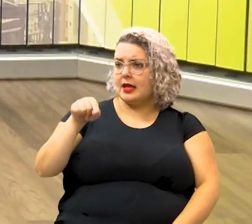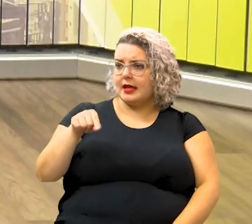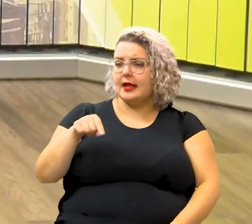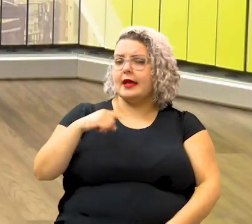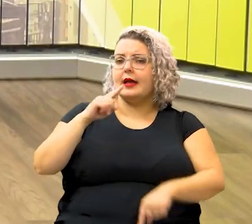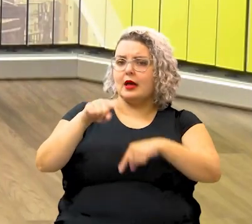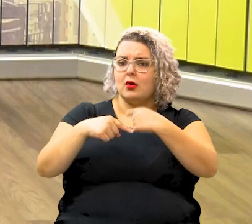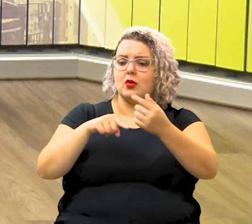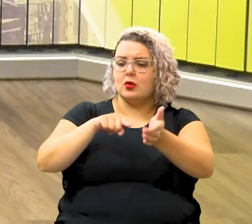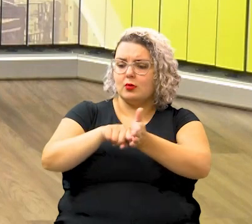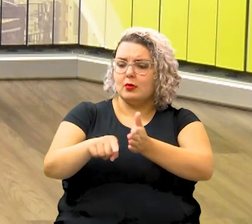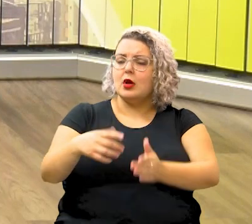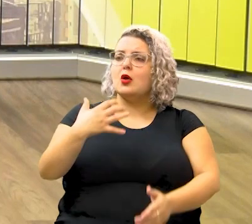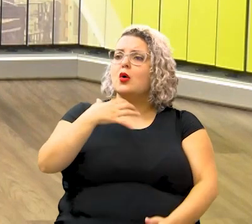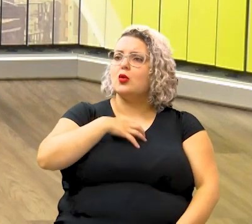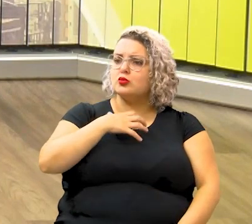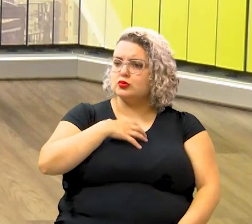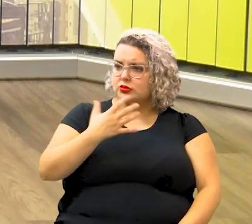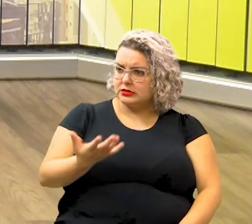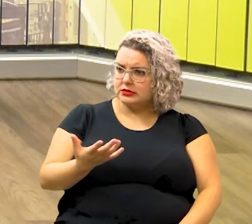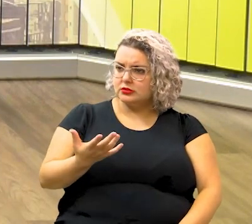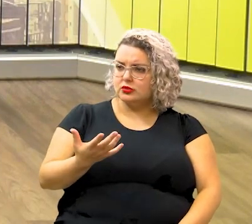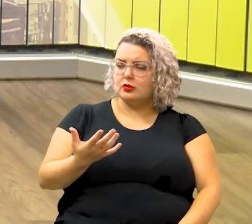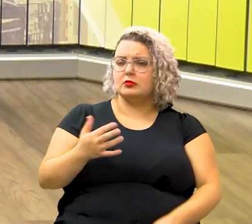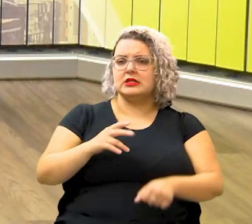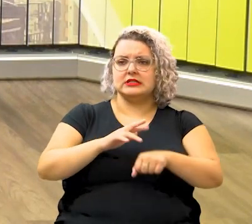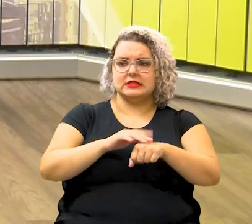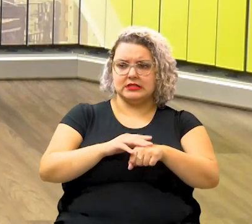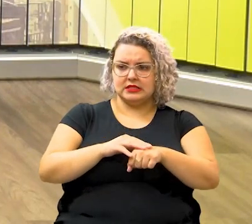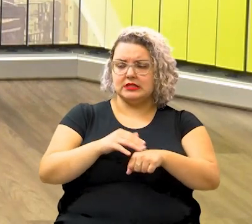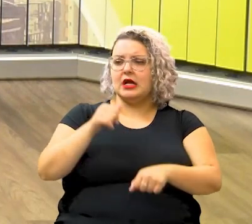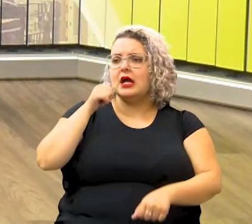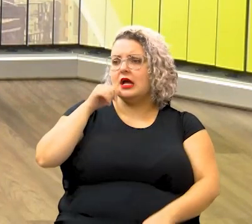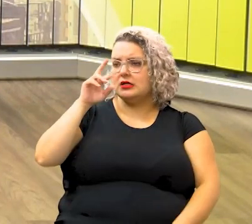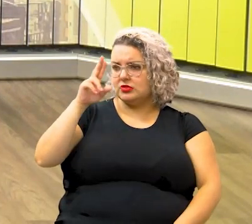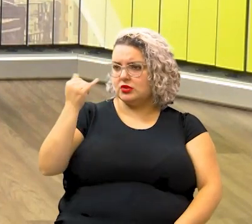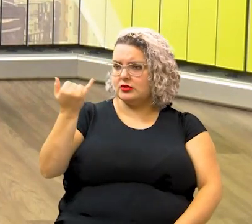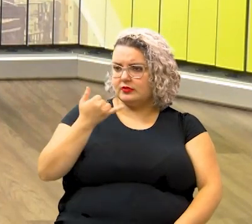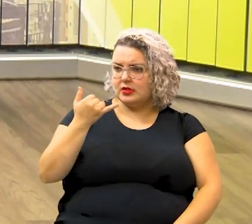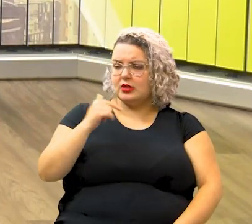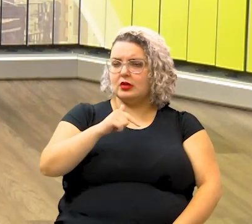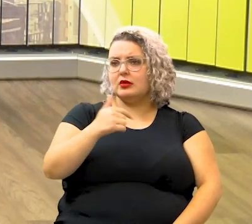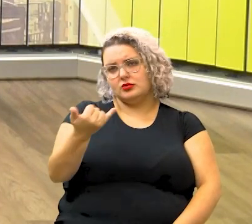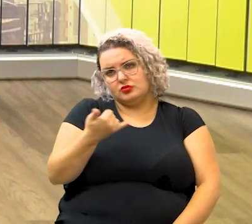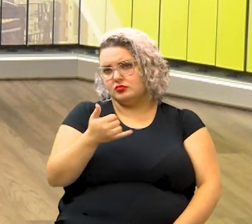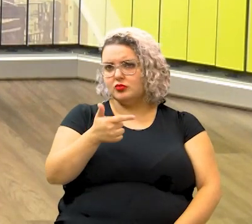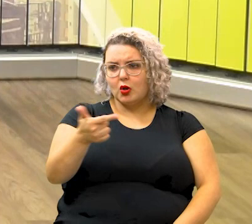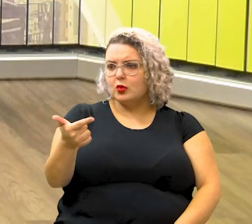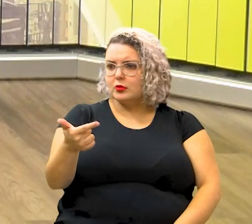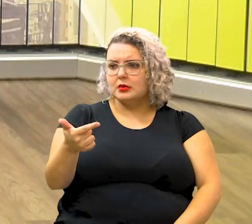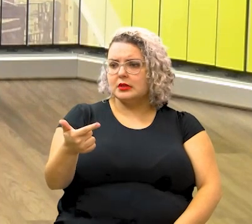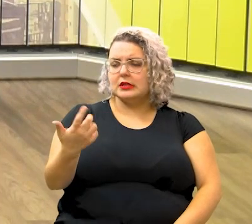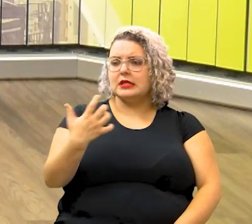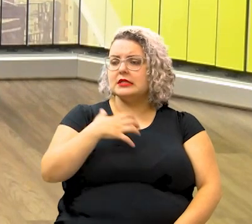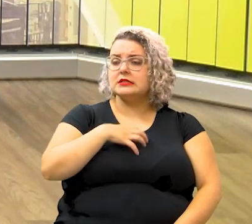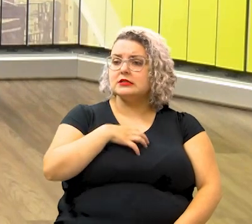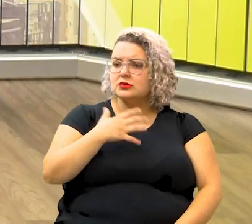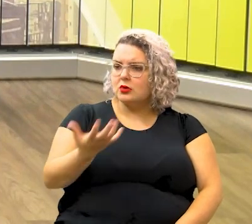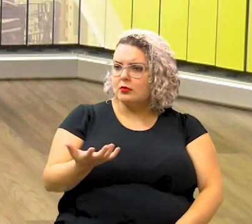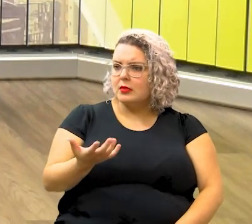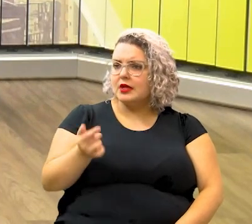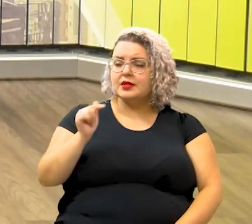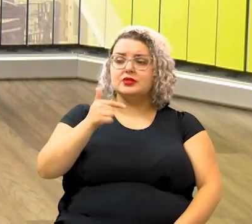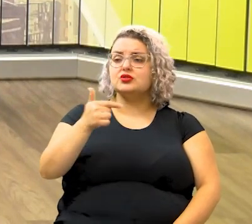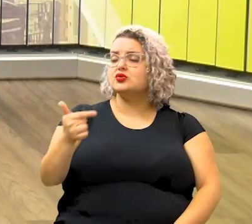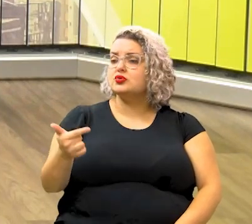ia ser minha próxima pergunta. Os sintomas dessa doença, a senhora disse aí que então não tem muitos sintomas, né? E o fato,